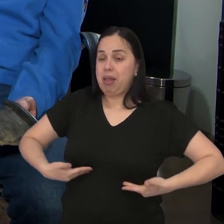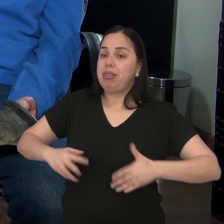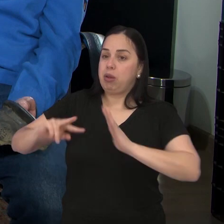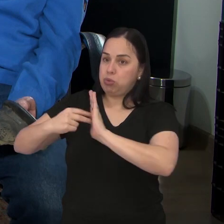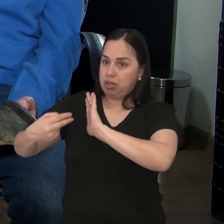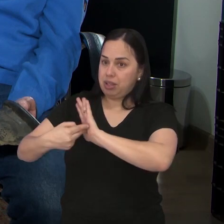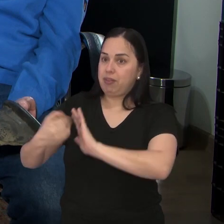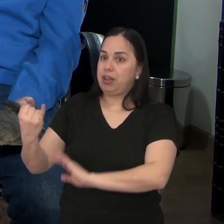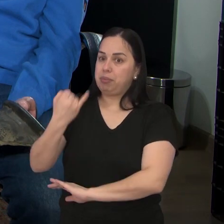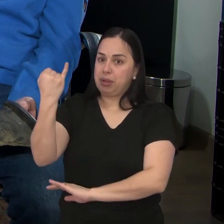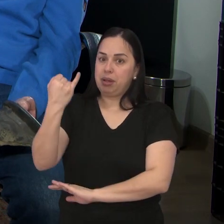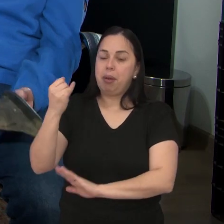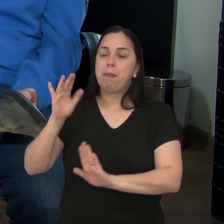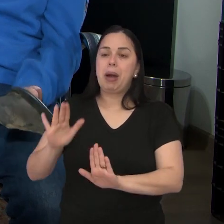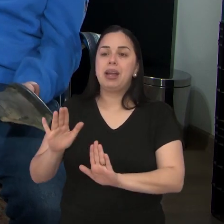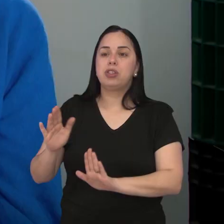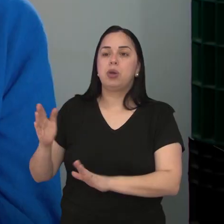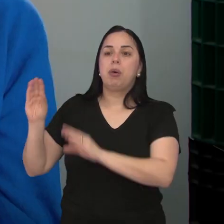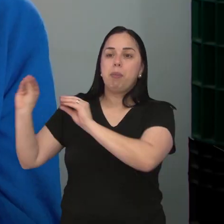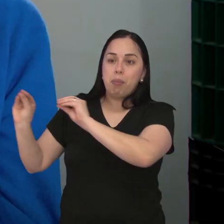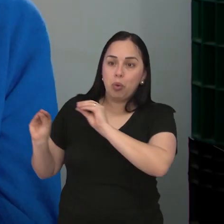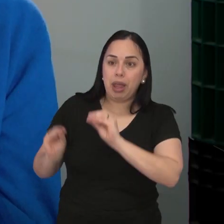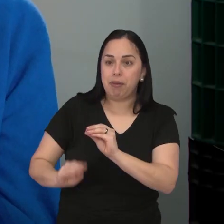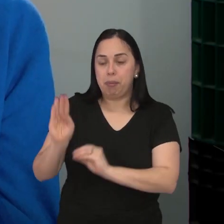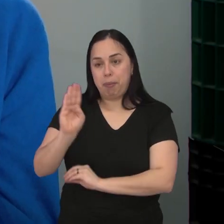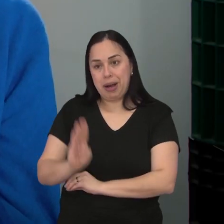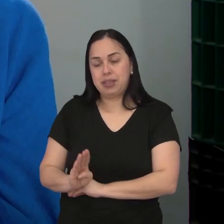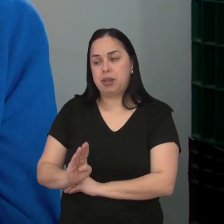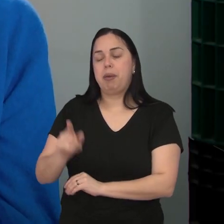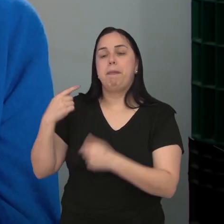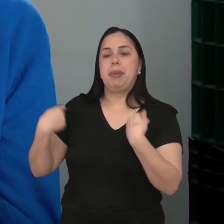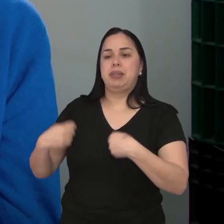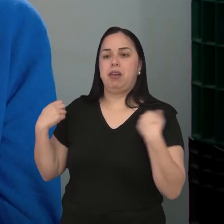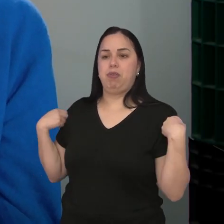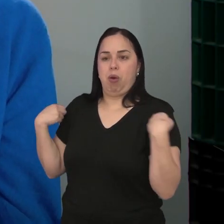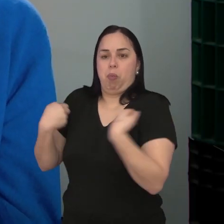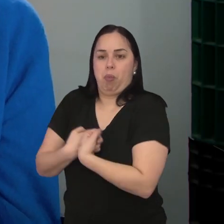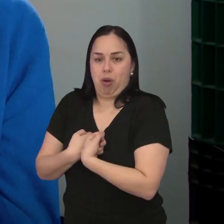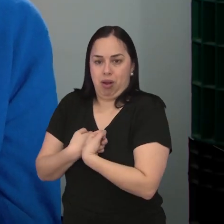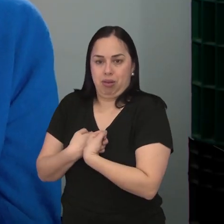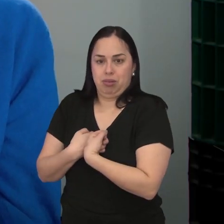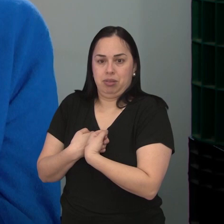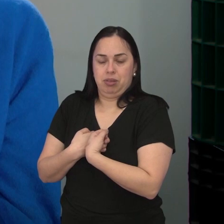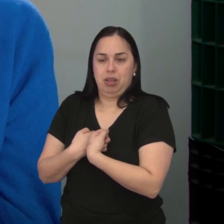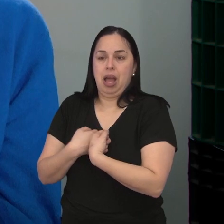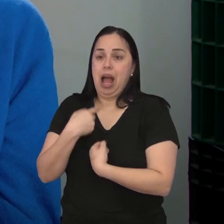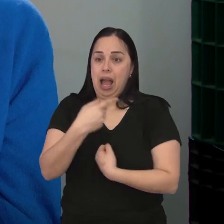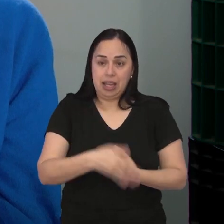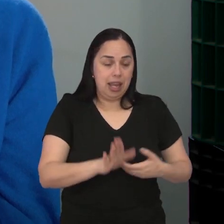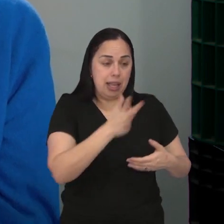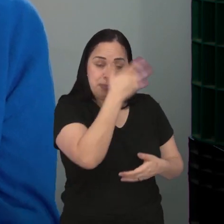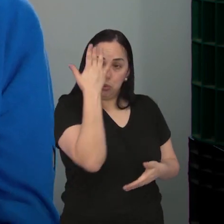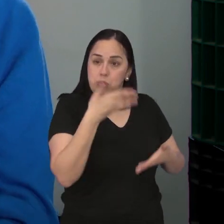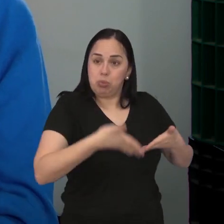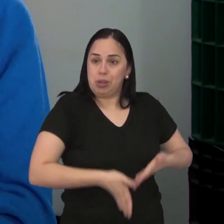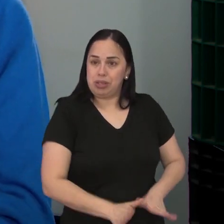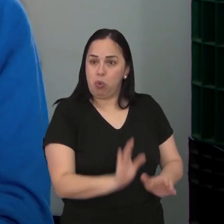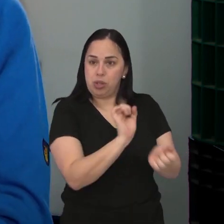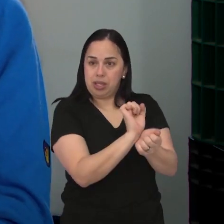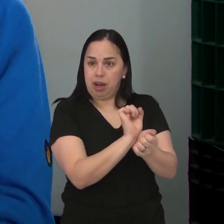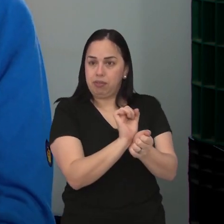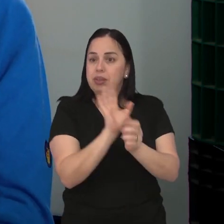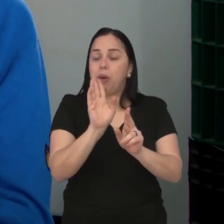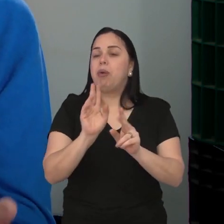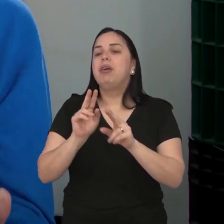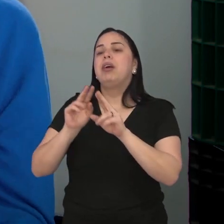significado mítico religioso. Mas ele era obrigado, quando vinha para cá, escravizado, não escravo, porque ninguém nasceu escravo aqui, vieram